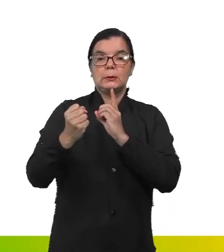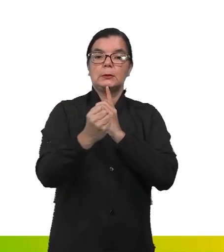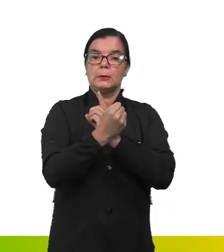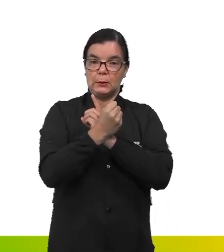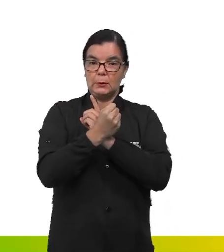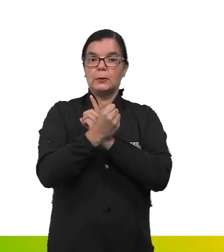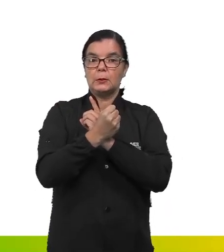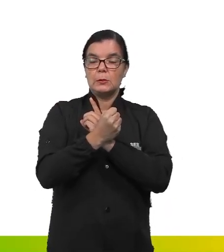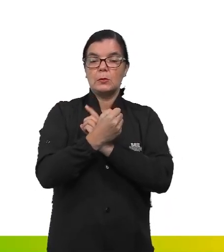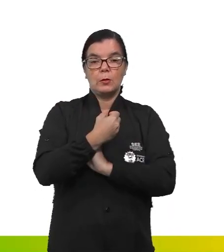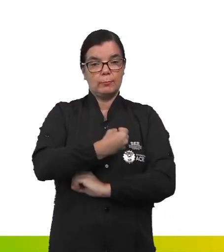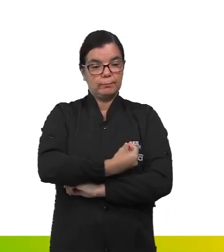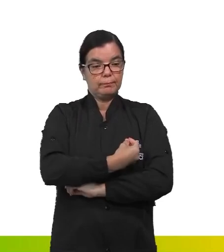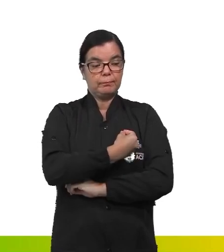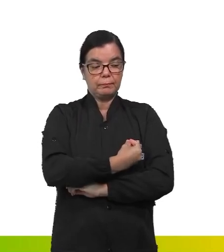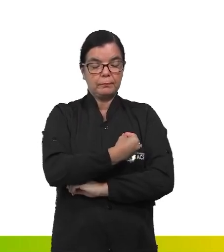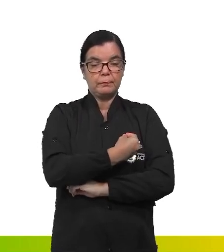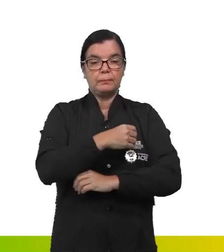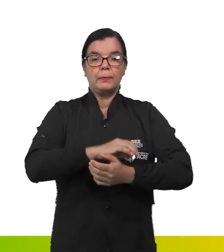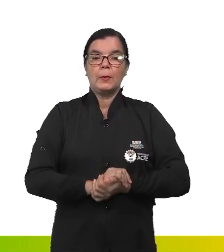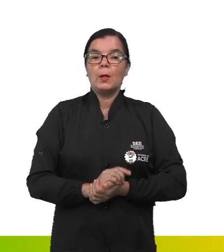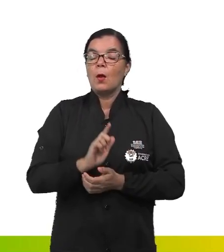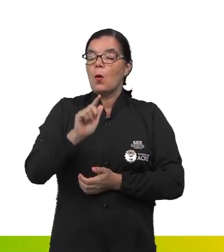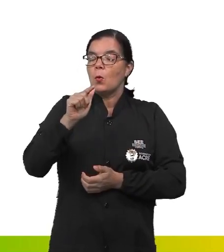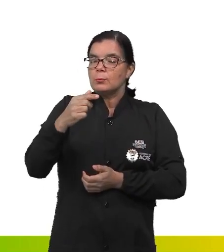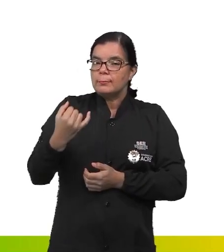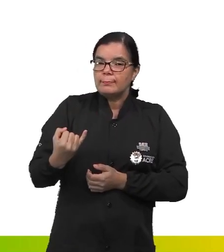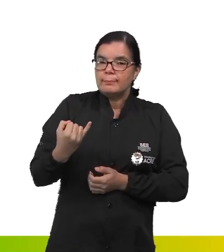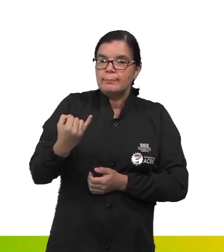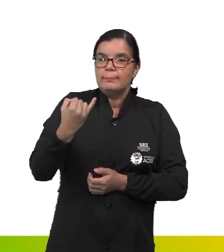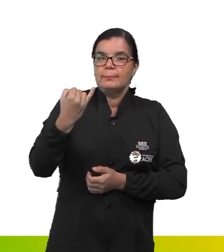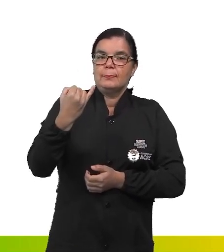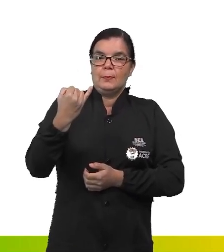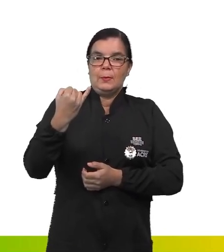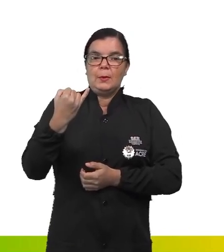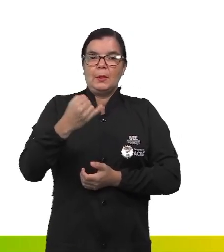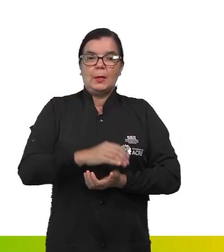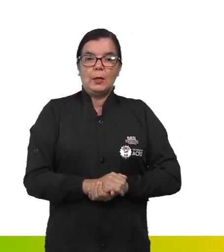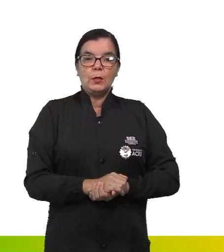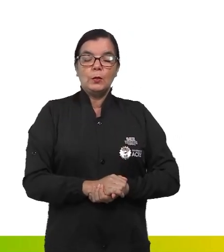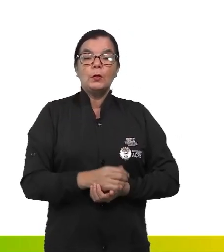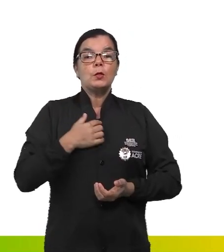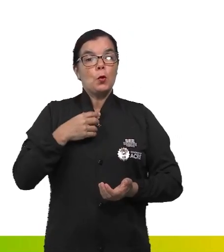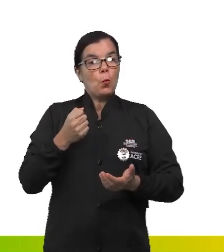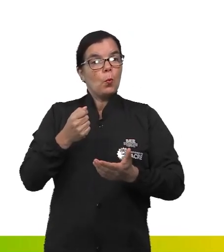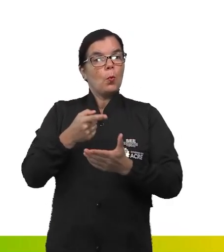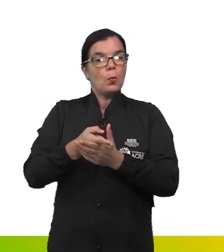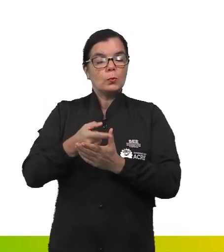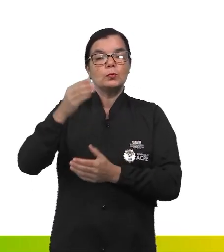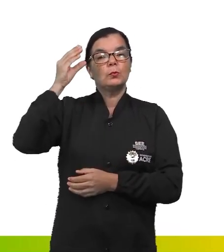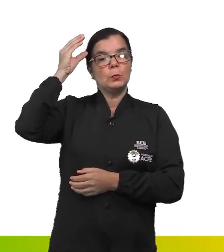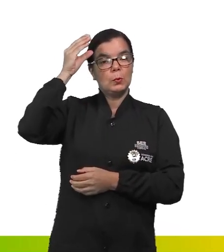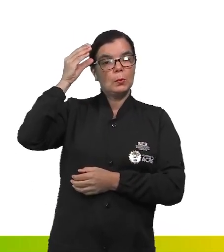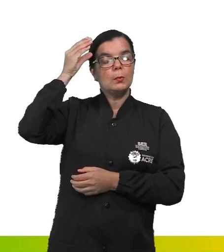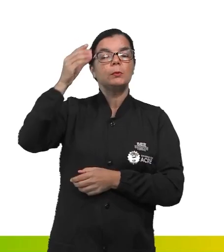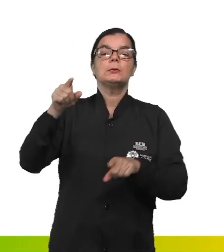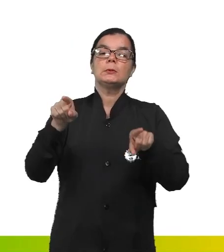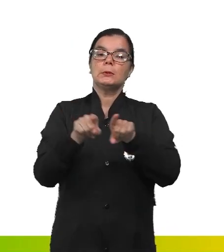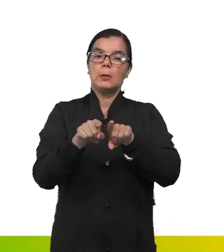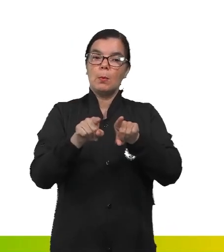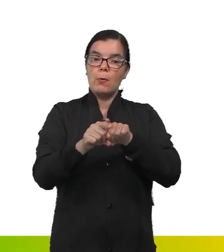sociedade do qual nós fazemos parte. Outro ponto importante aqui é que o consumo consciente, ele